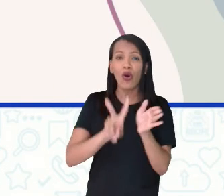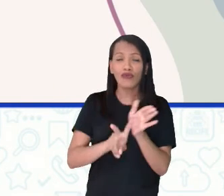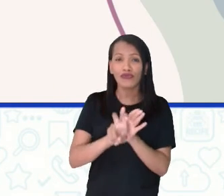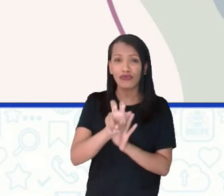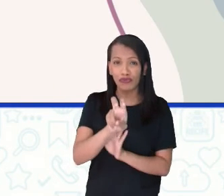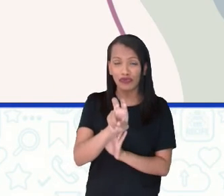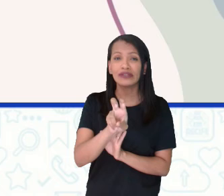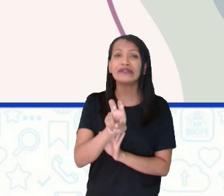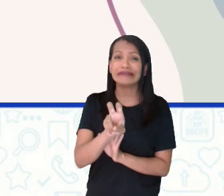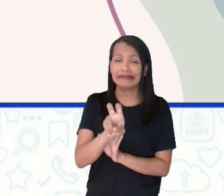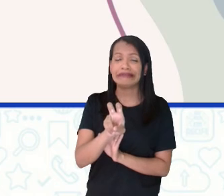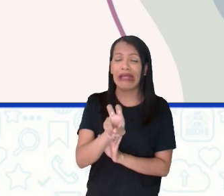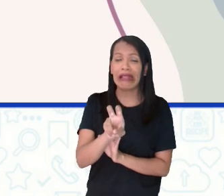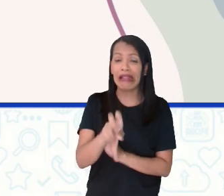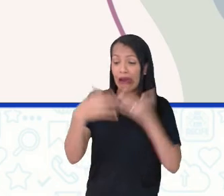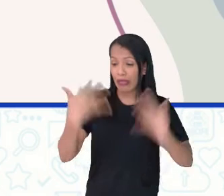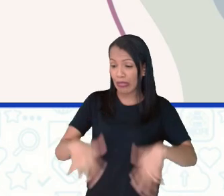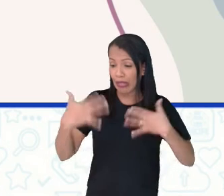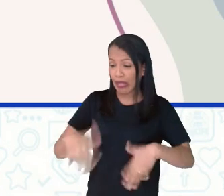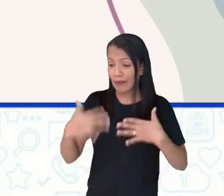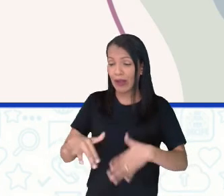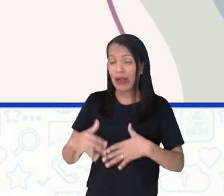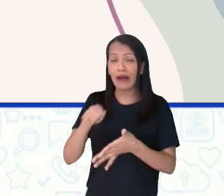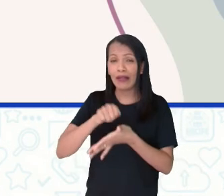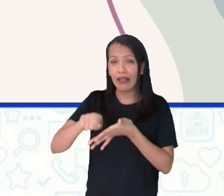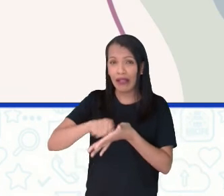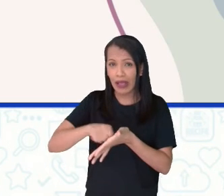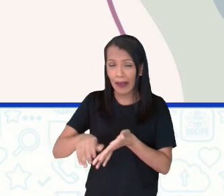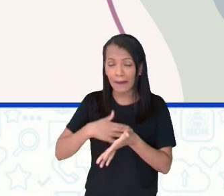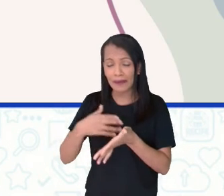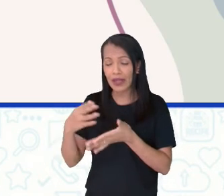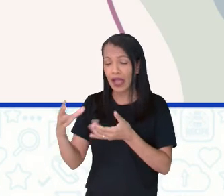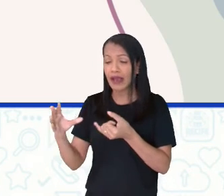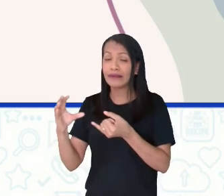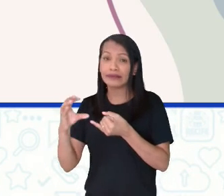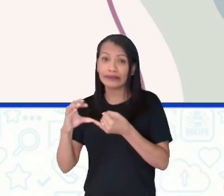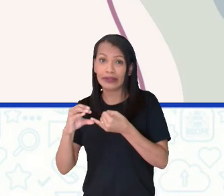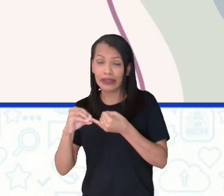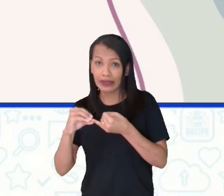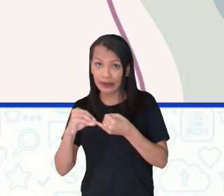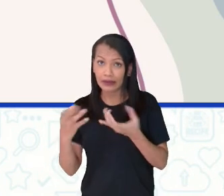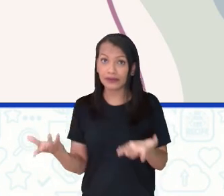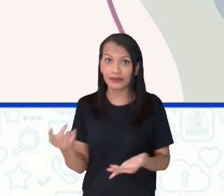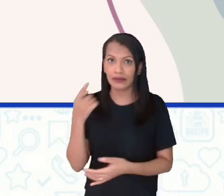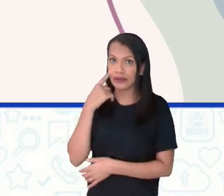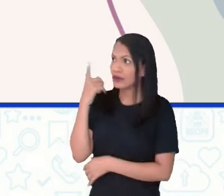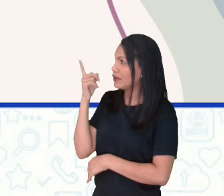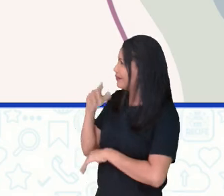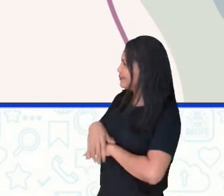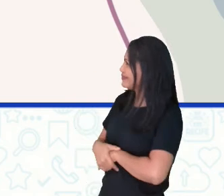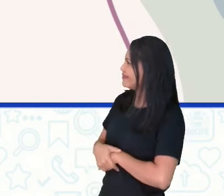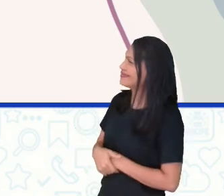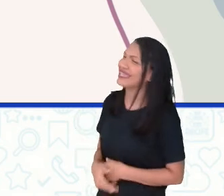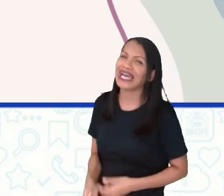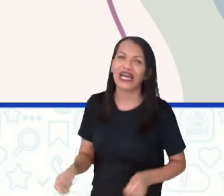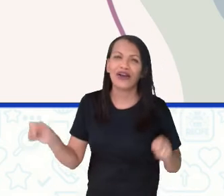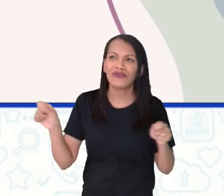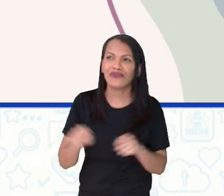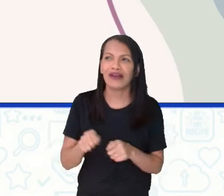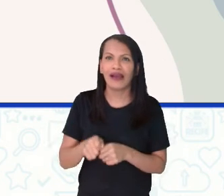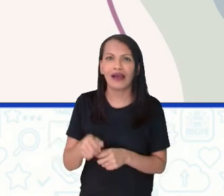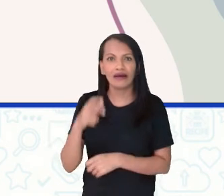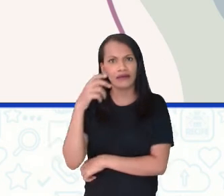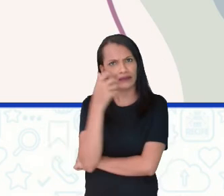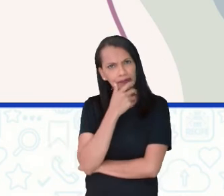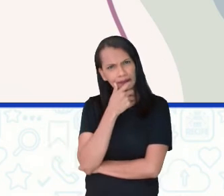contaminou meu lápis e minhas canetas. Minha gente do céu, ia ficar igual a esse meme aí, ó, só de olho.